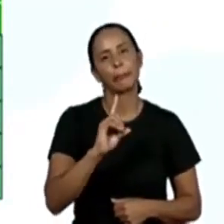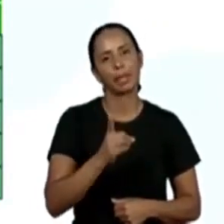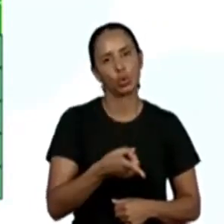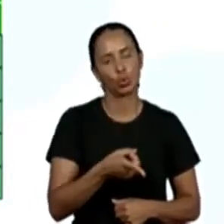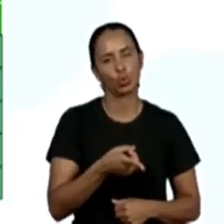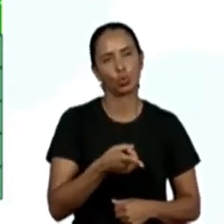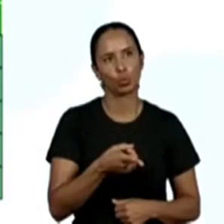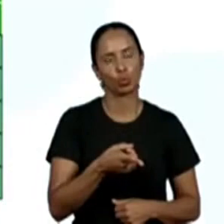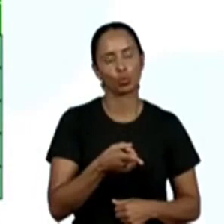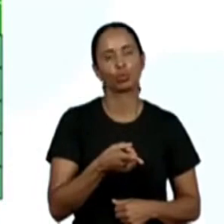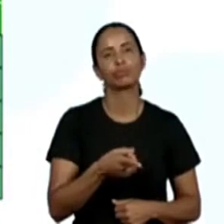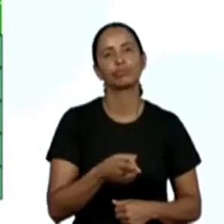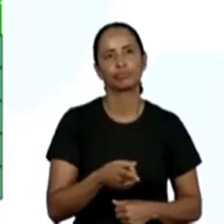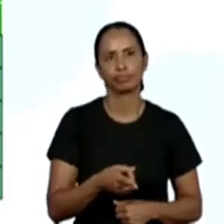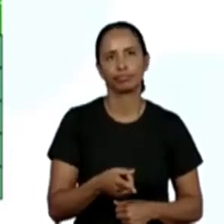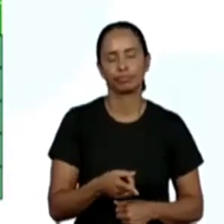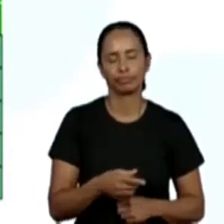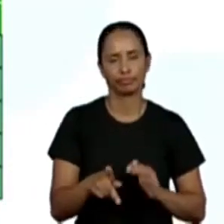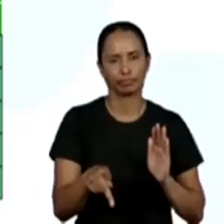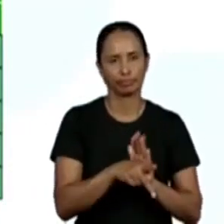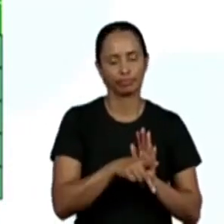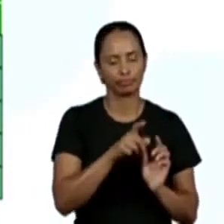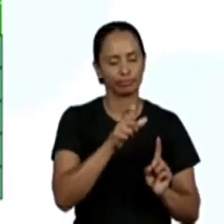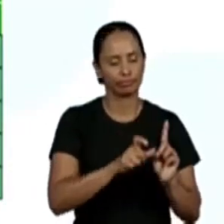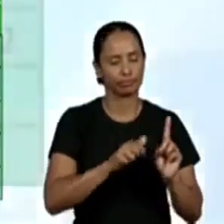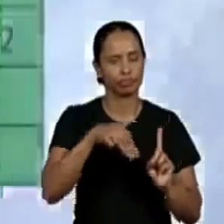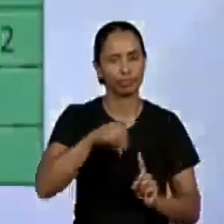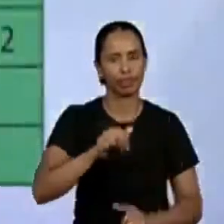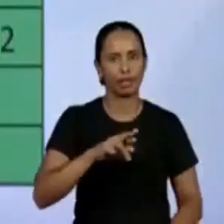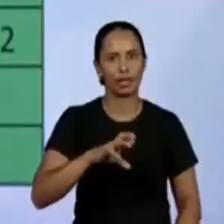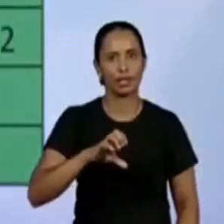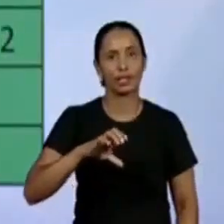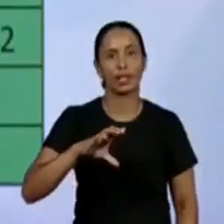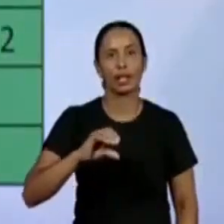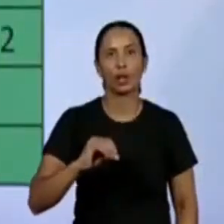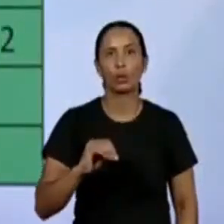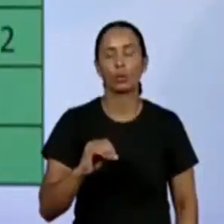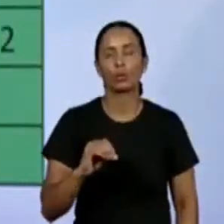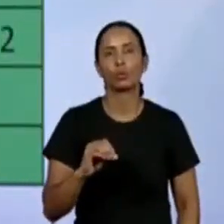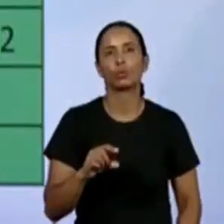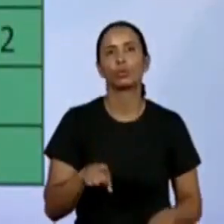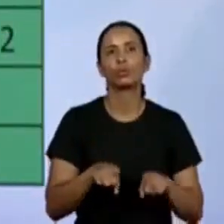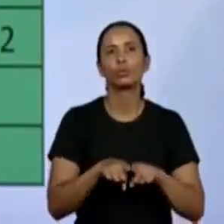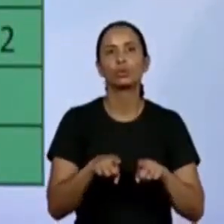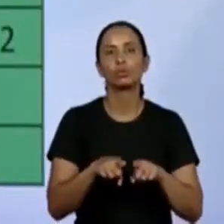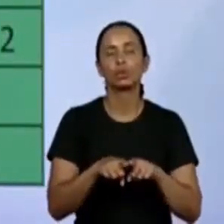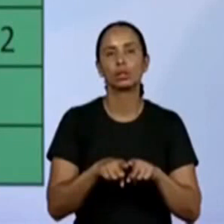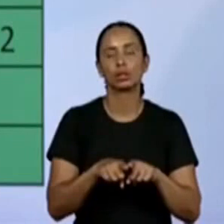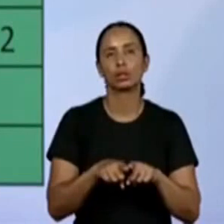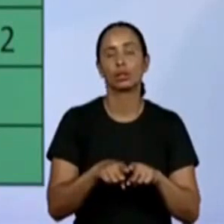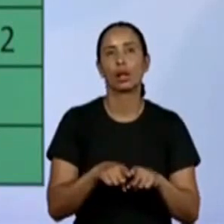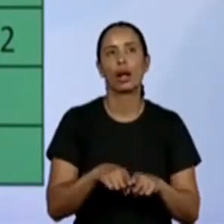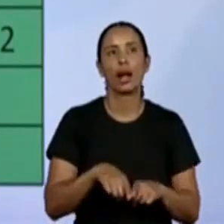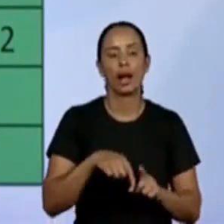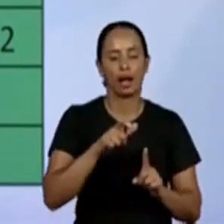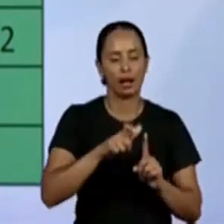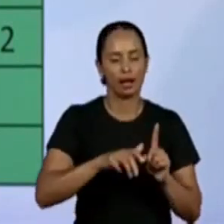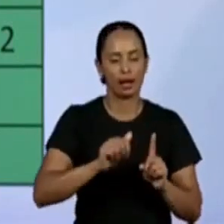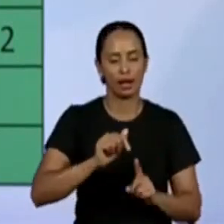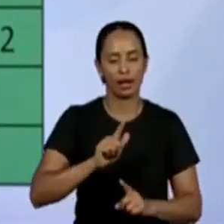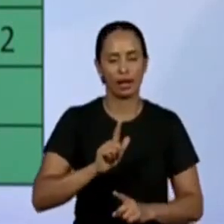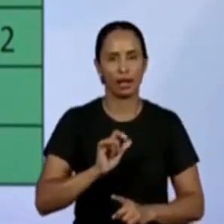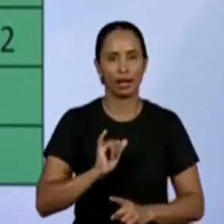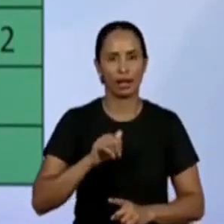40.000 ali é o caso o do Marcelo. E da Aline ali, que é o 4 aqui, ó, ele está na